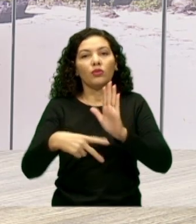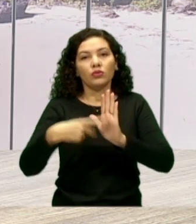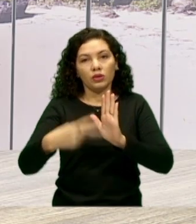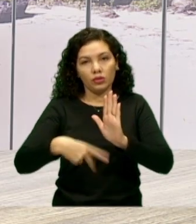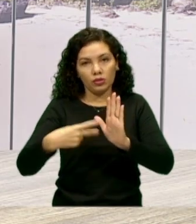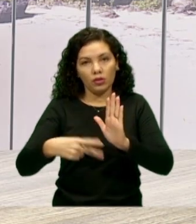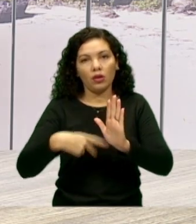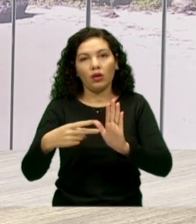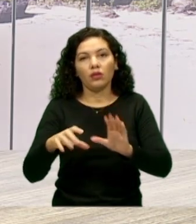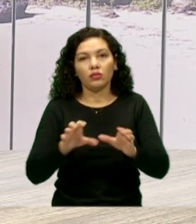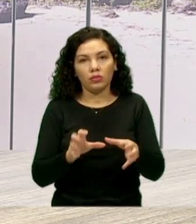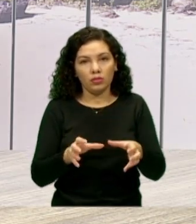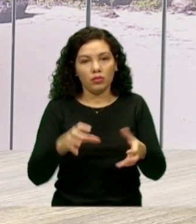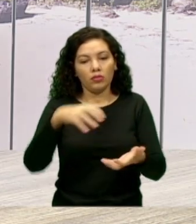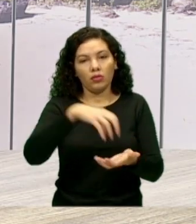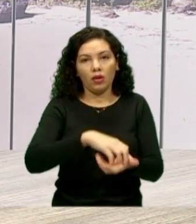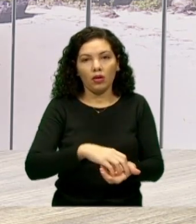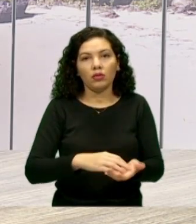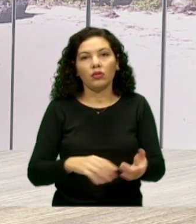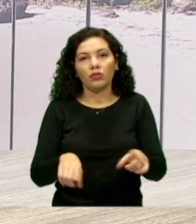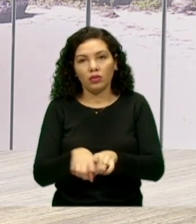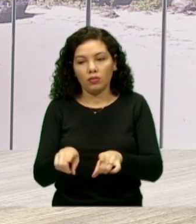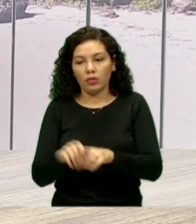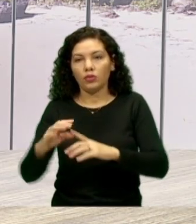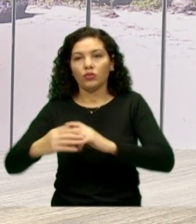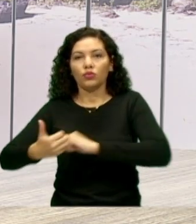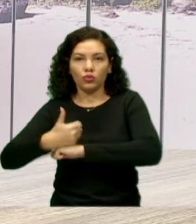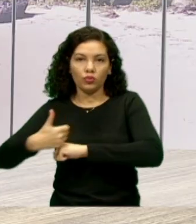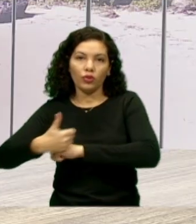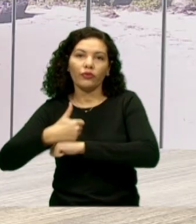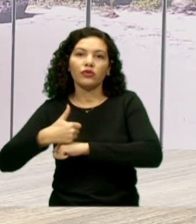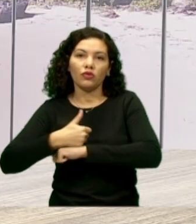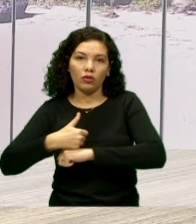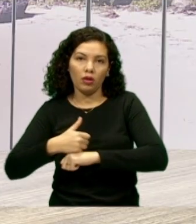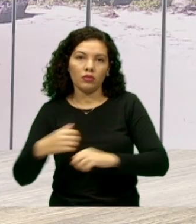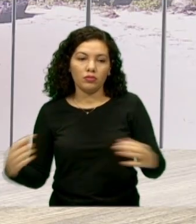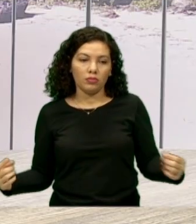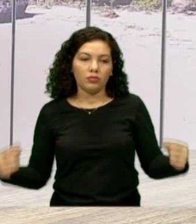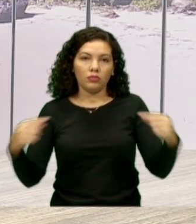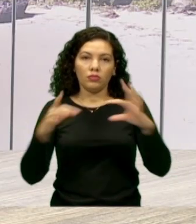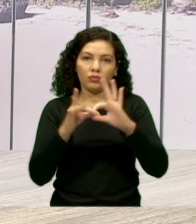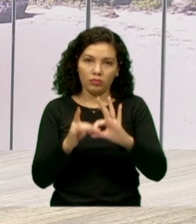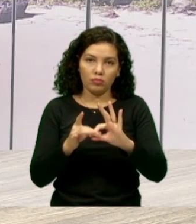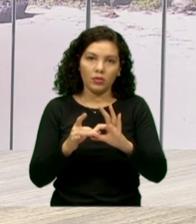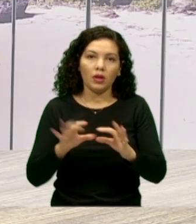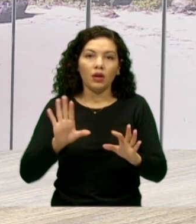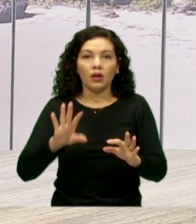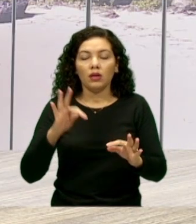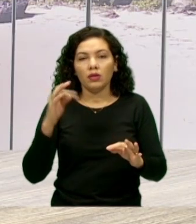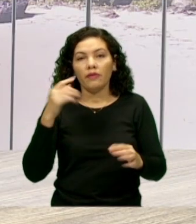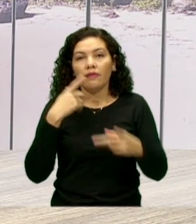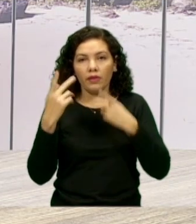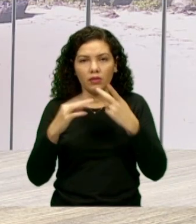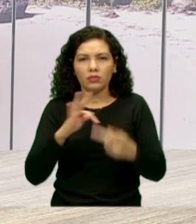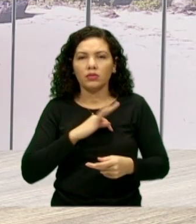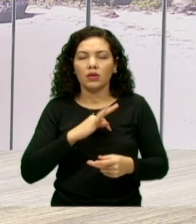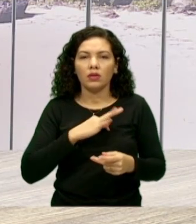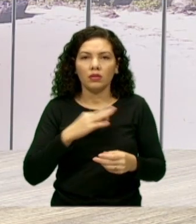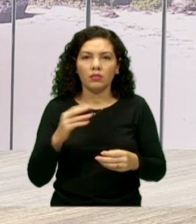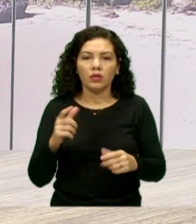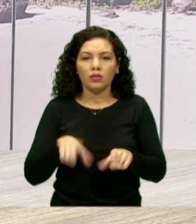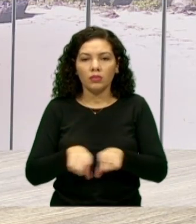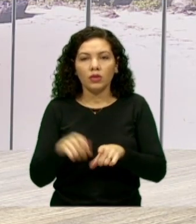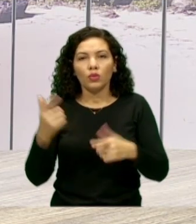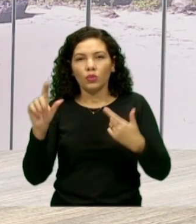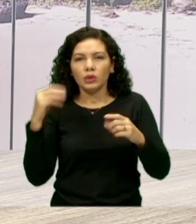sindicato da categoria e os profissionais. Mas, na verdade, tecnicamente falando, e falando de